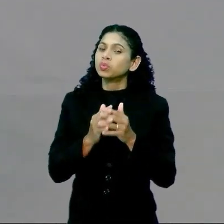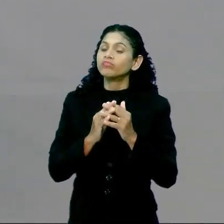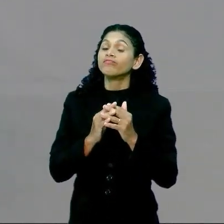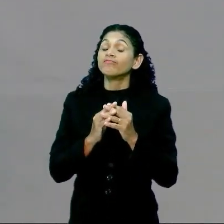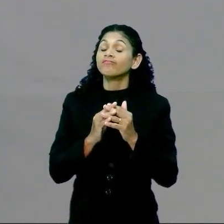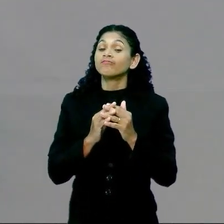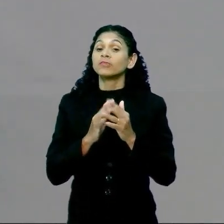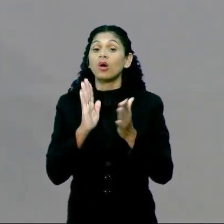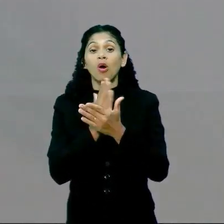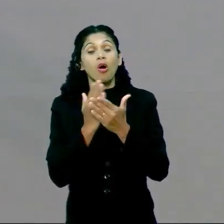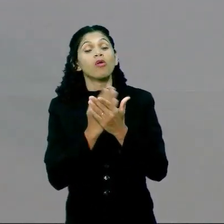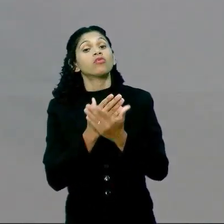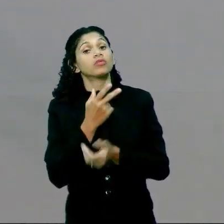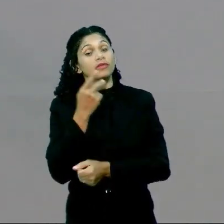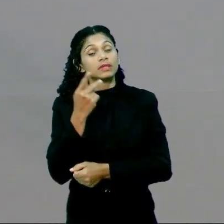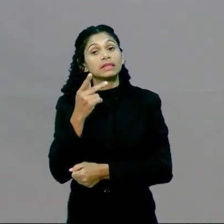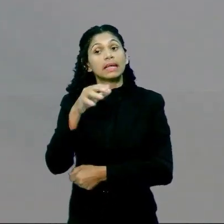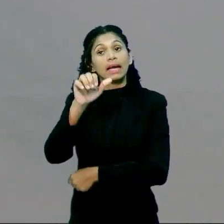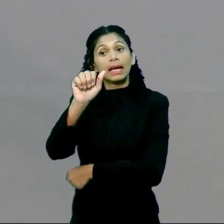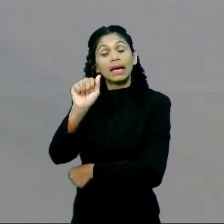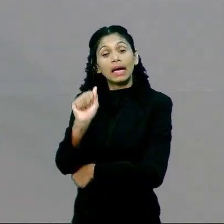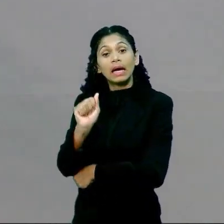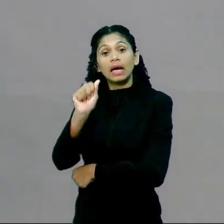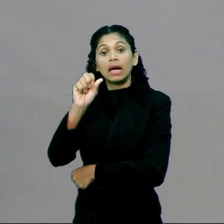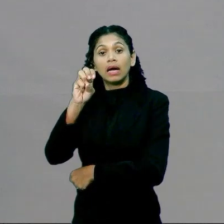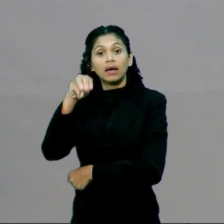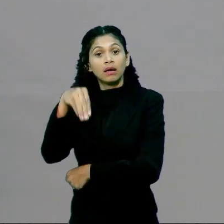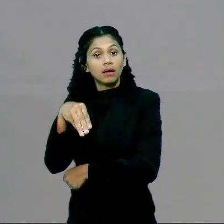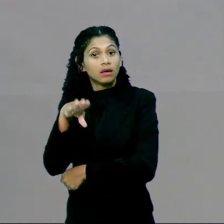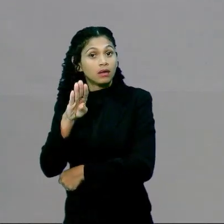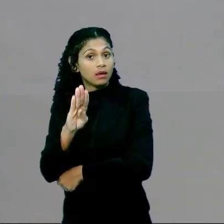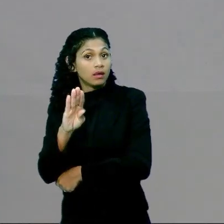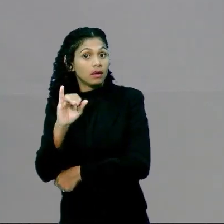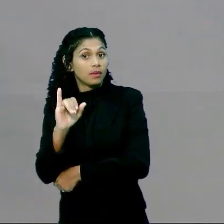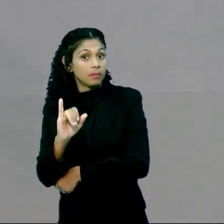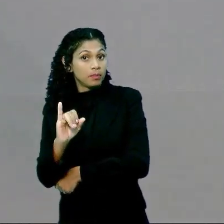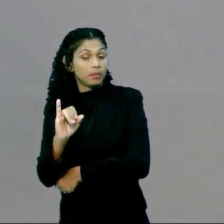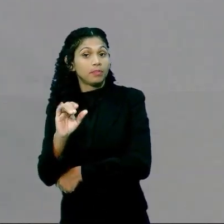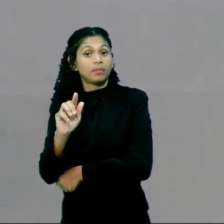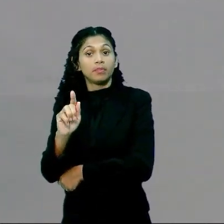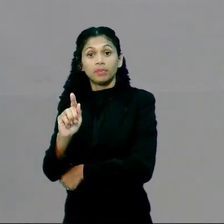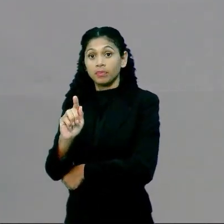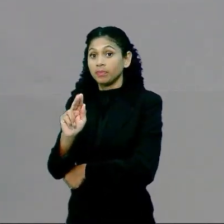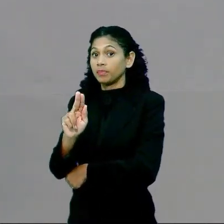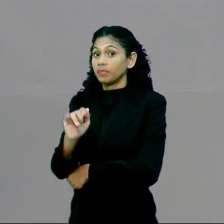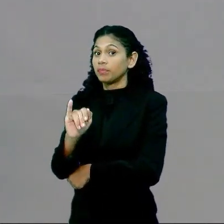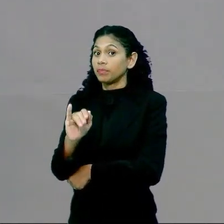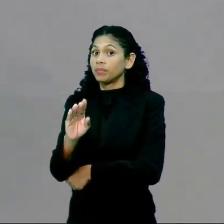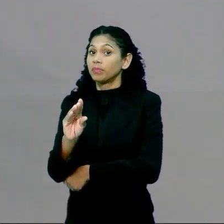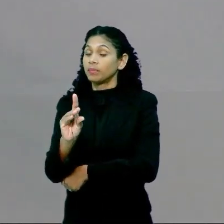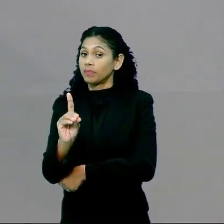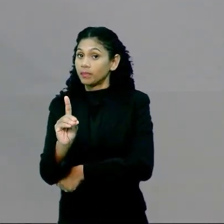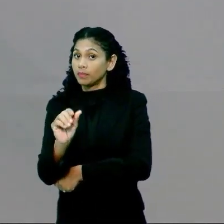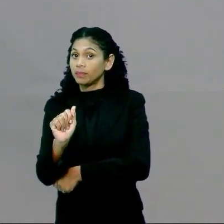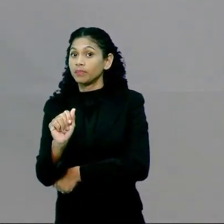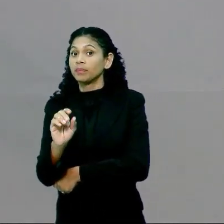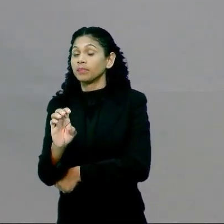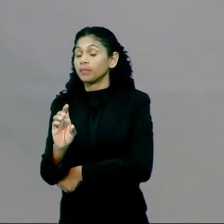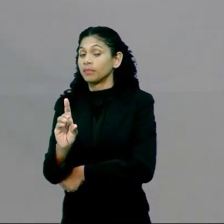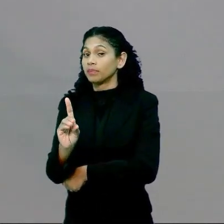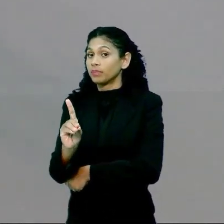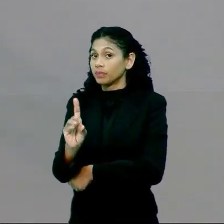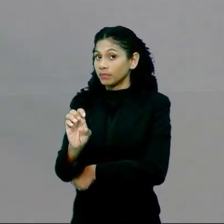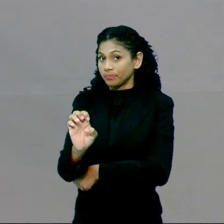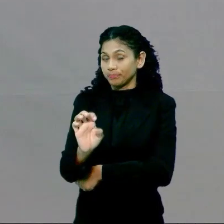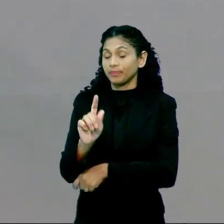de ambiguidade, né, por conta da semelhança da língua portuguesa com a língua espanhola, né? E tudo aquilo,